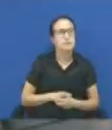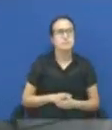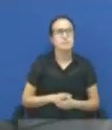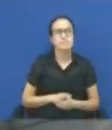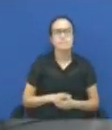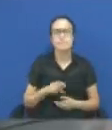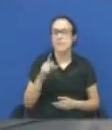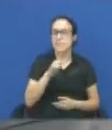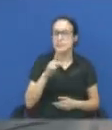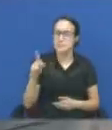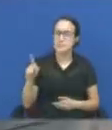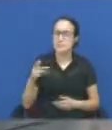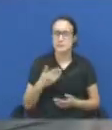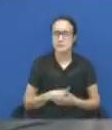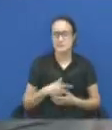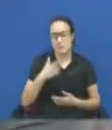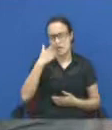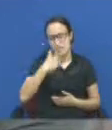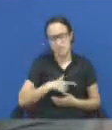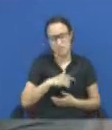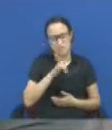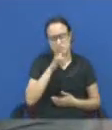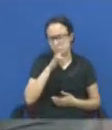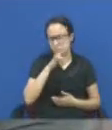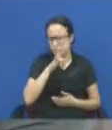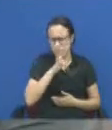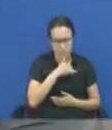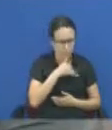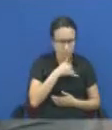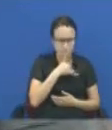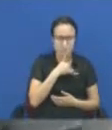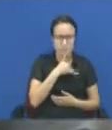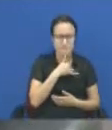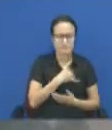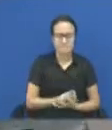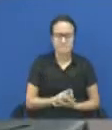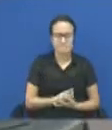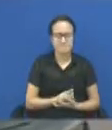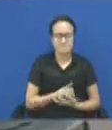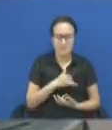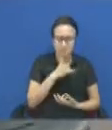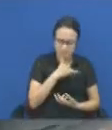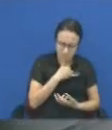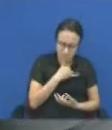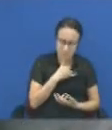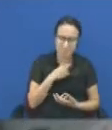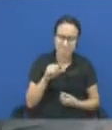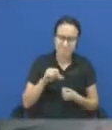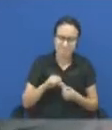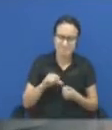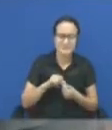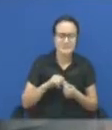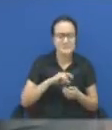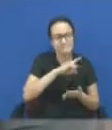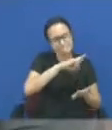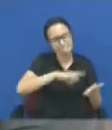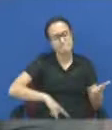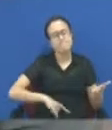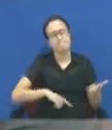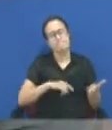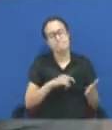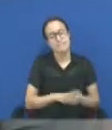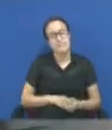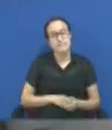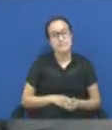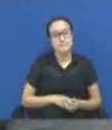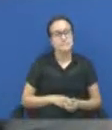com grande tristeza que eu fiz essa moção de pesar pela